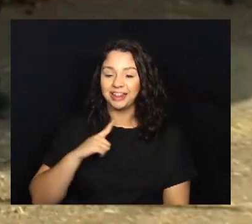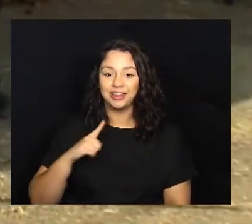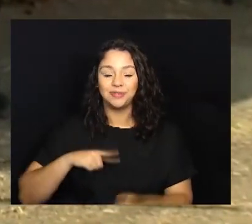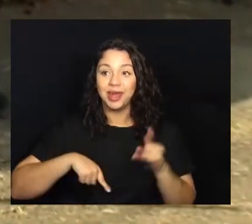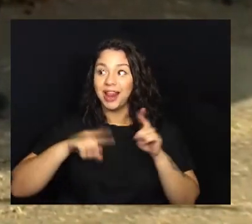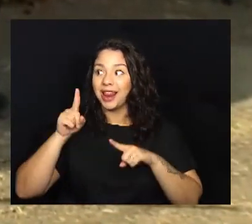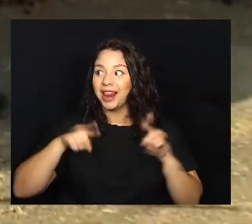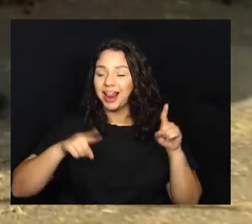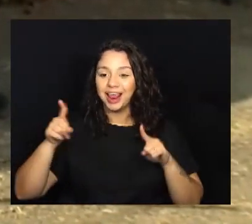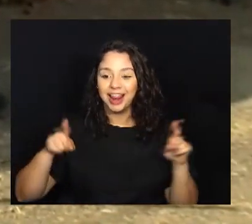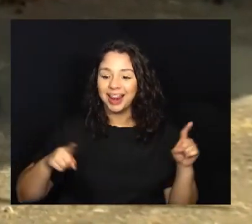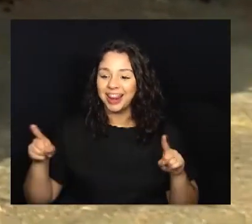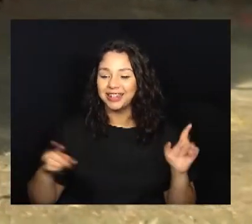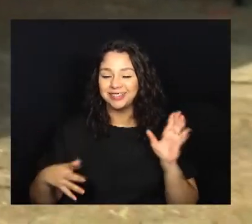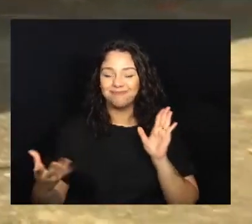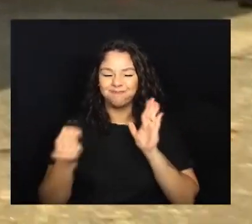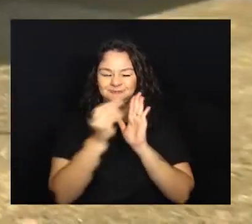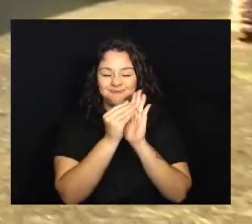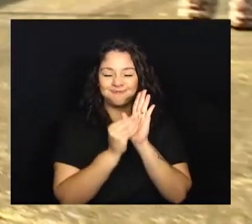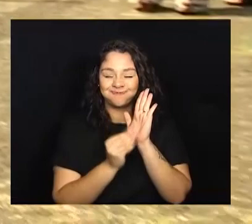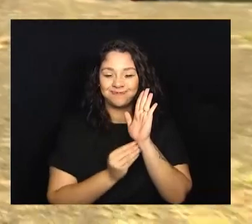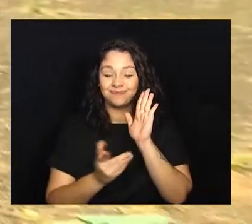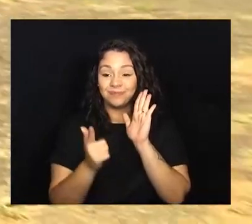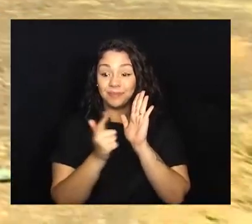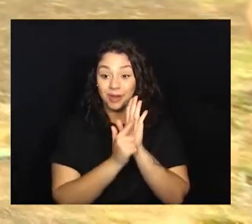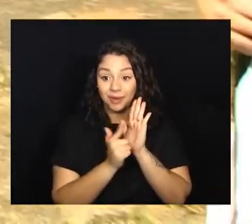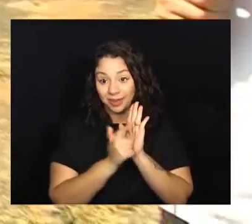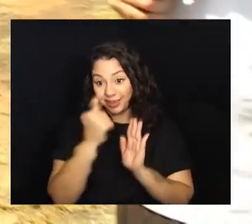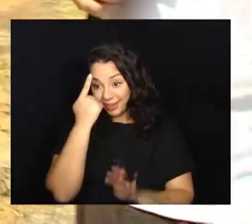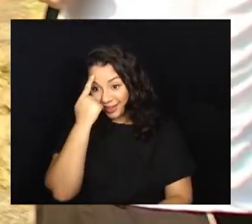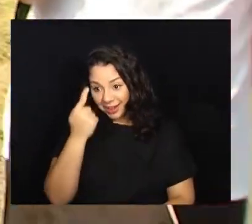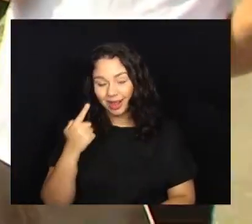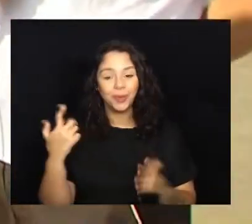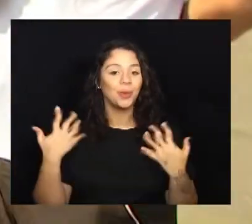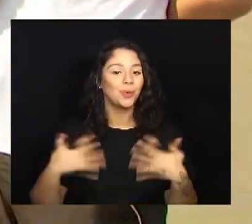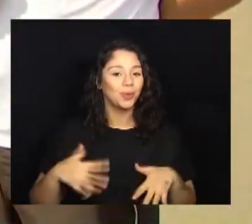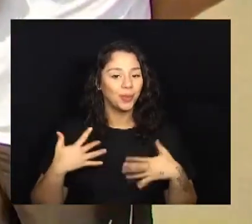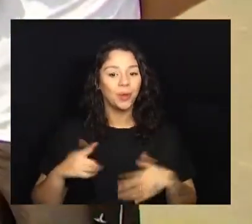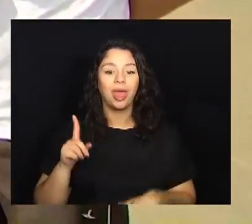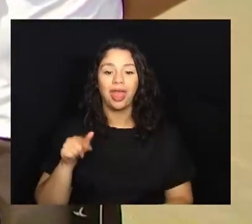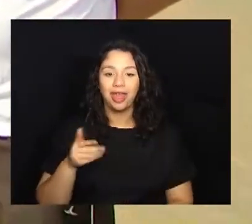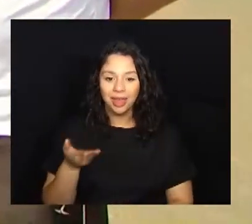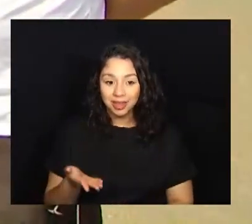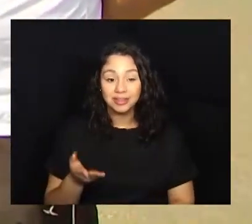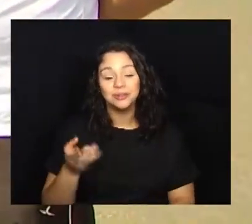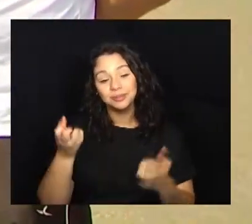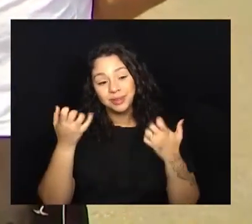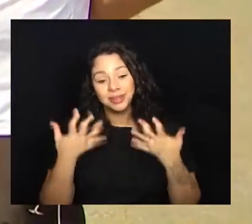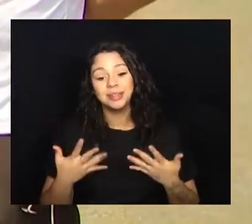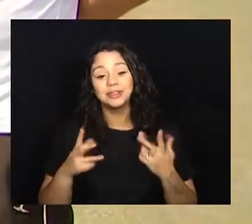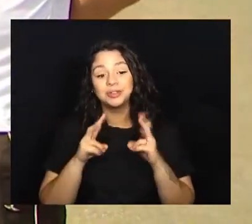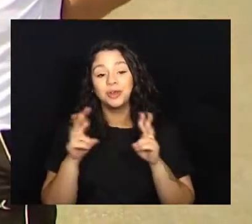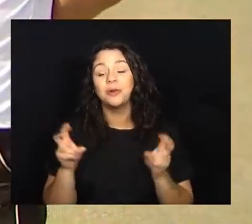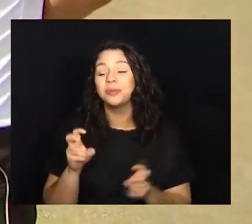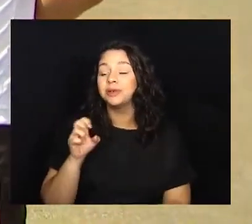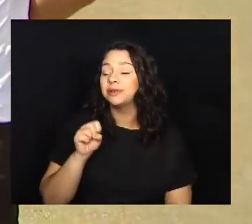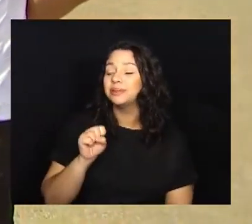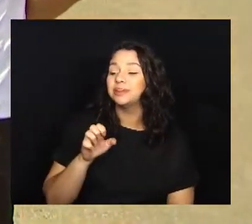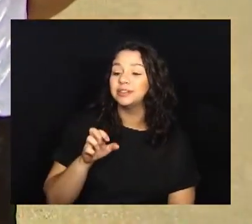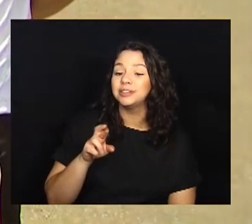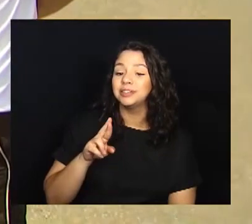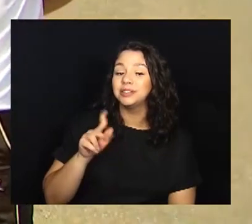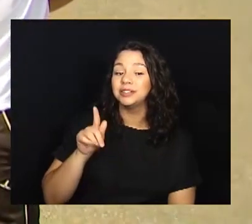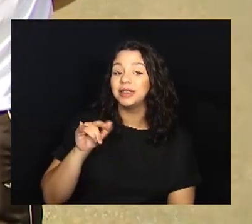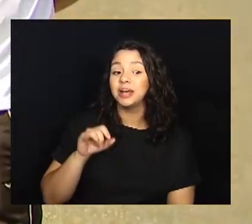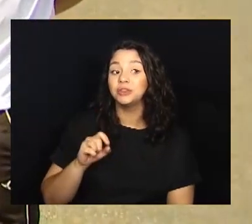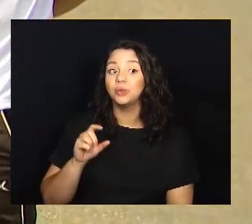folha pequena de papel, mas a ideia é muito grande. Para falar sobre isso, Sérgio, como que é esse trabalho de